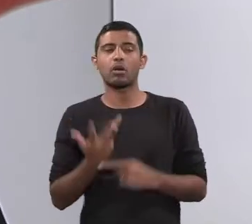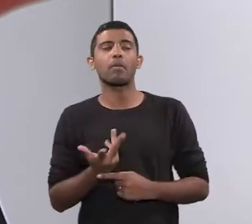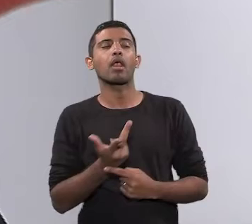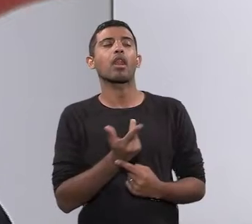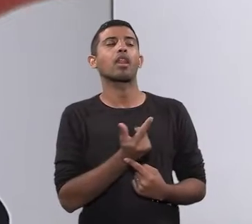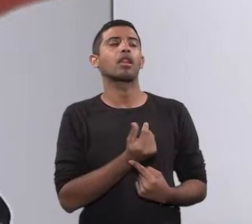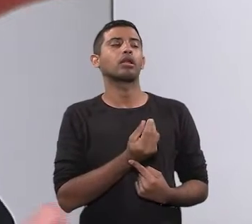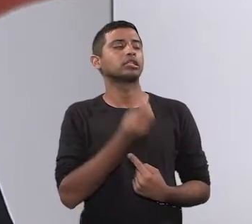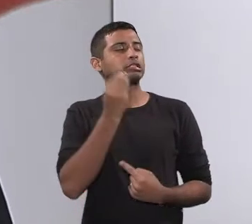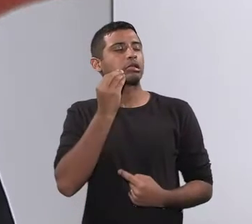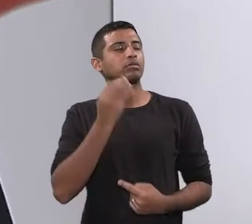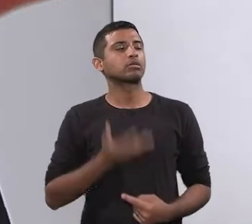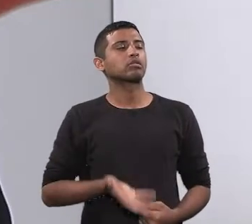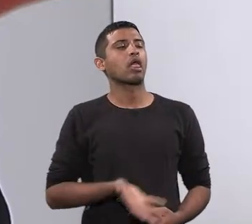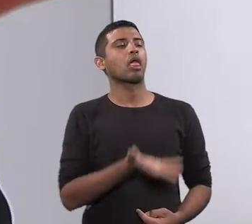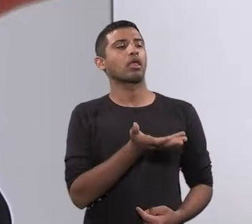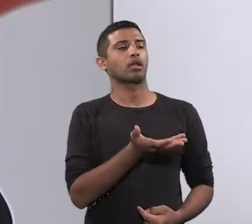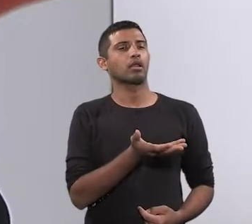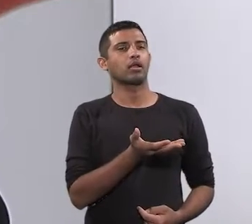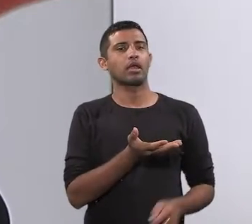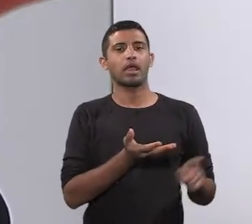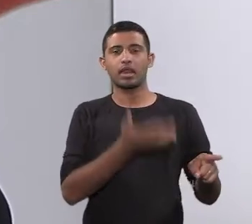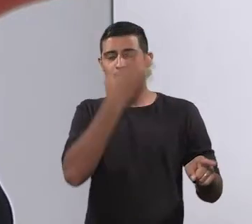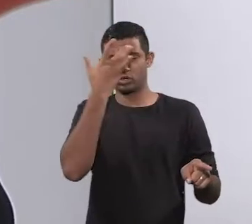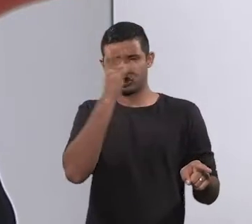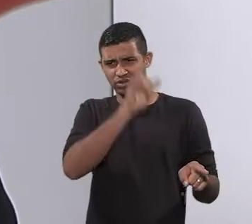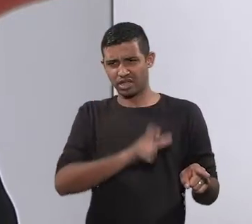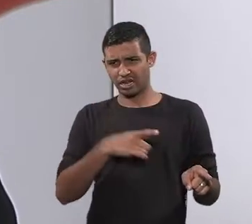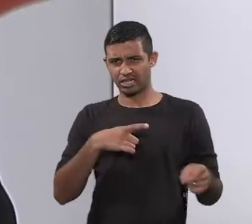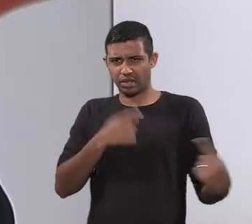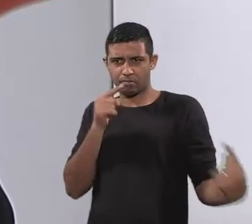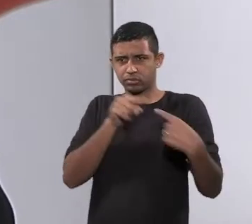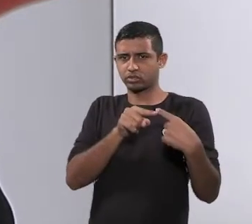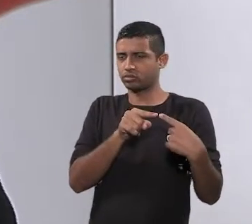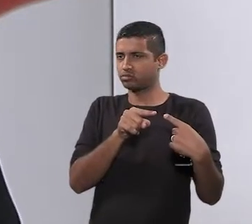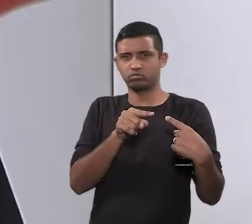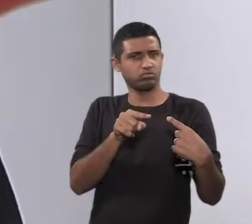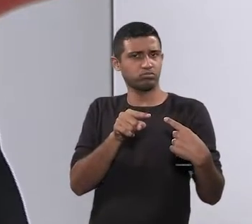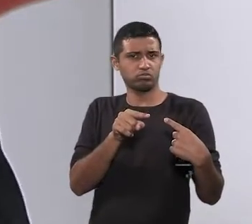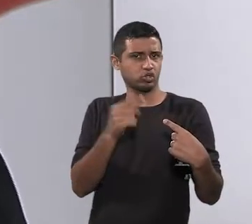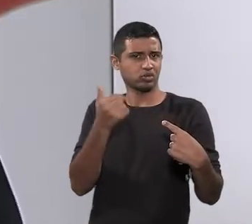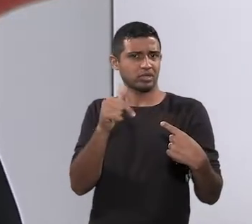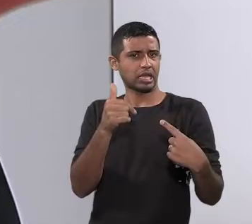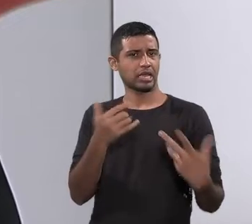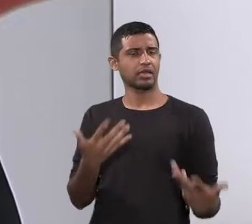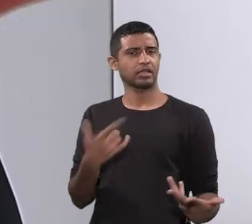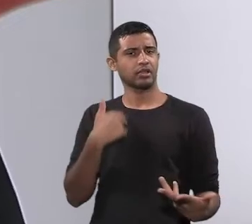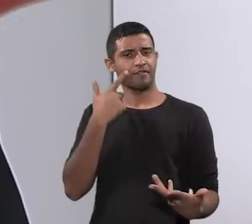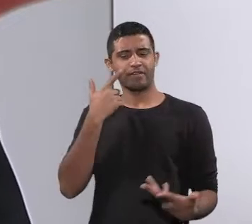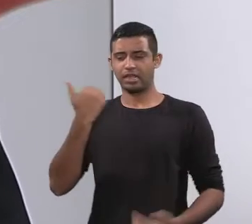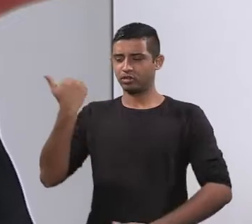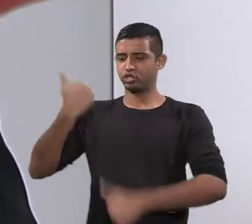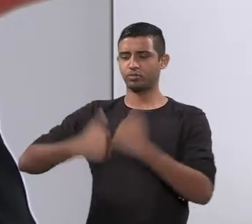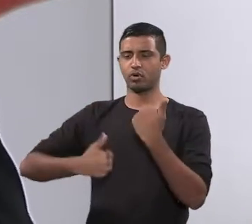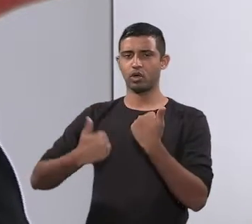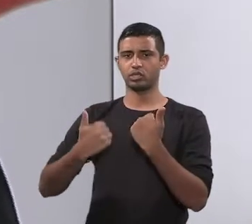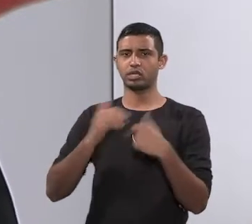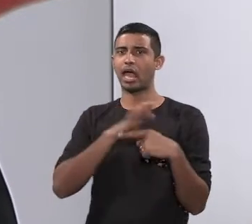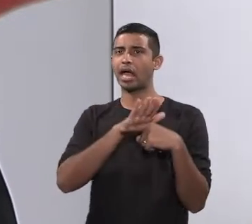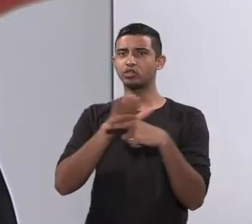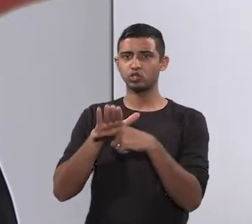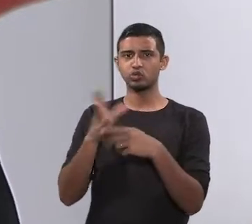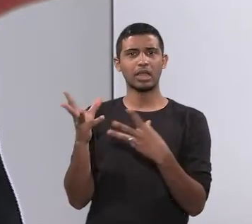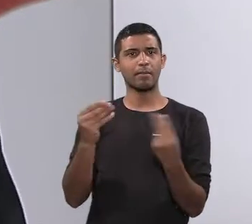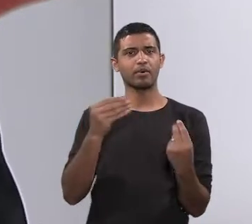para uma pessoa que não tenha objetivos na sua vida. Então, o esporte, basicamente, ele ajuda